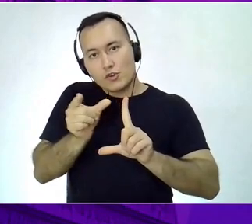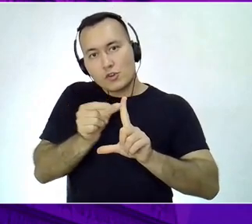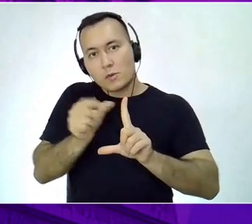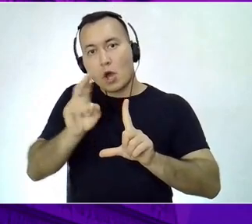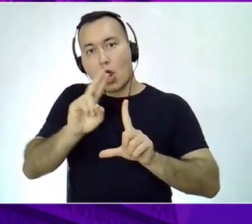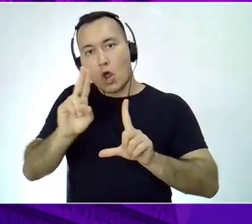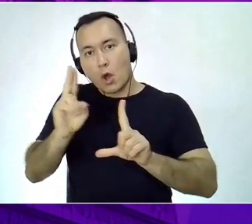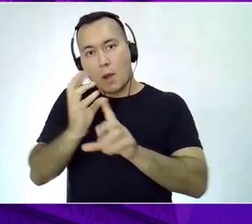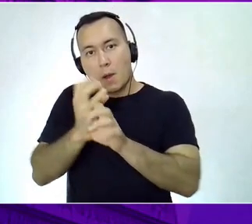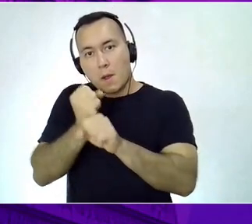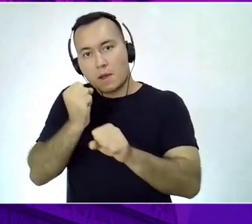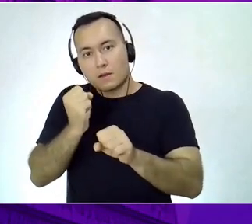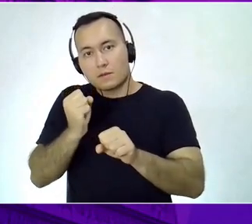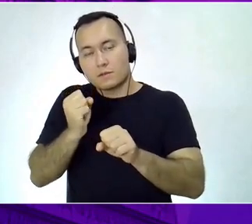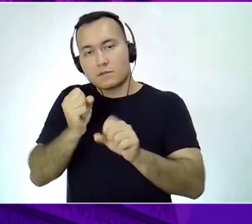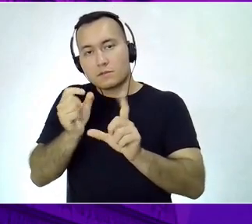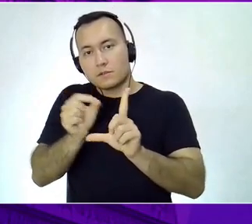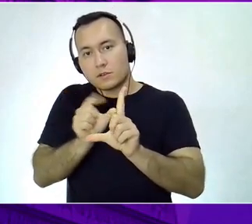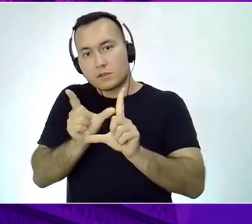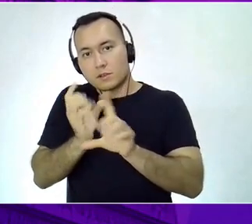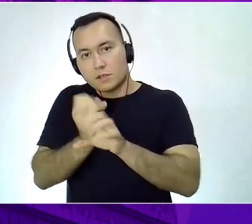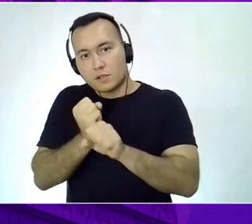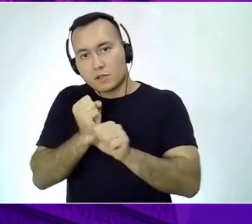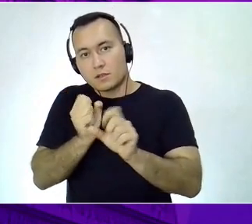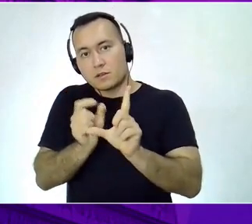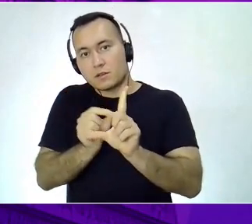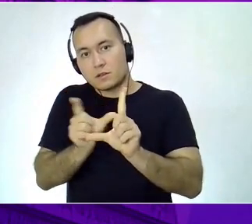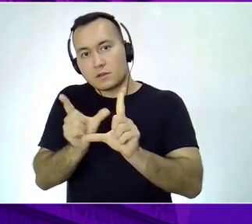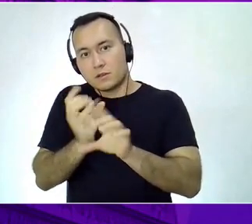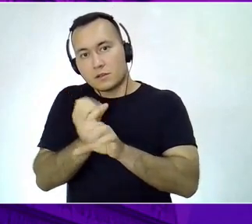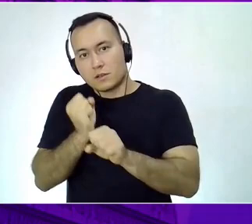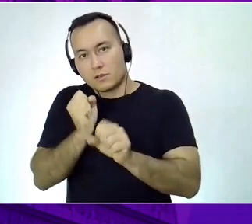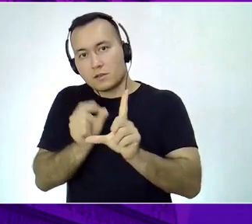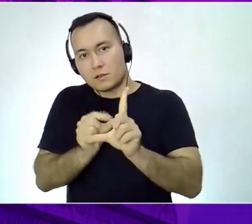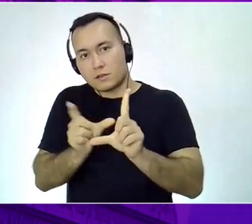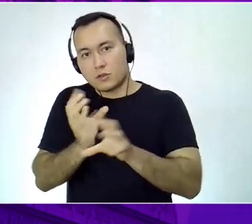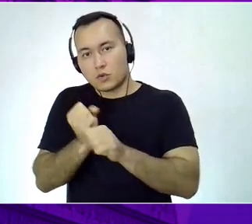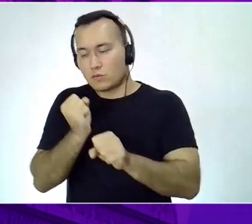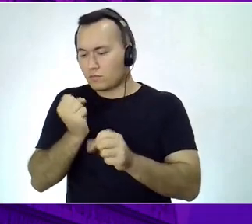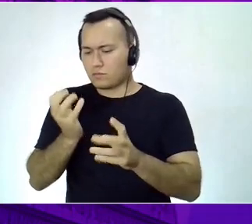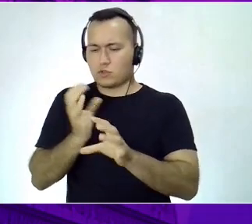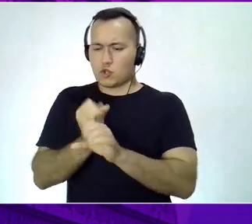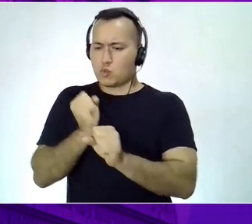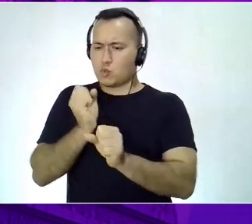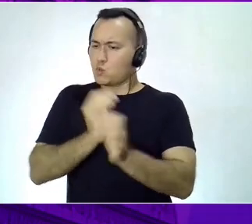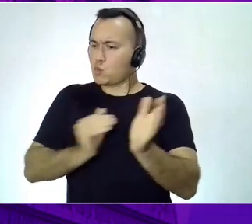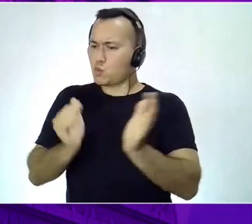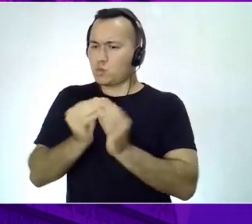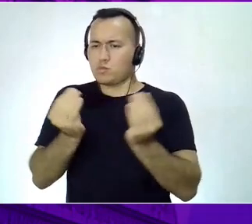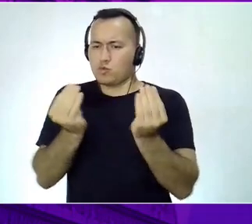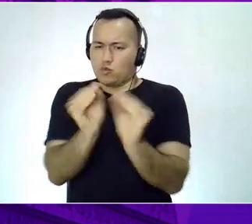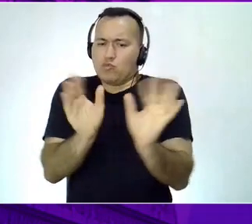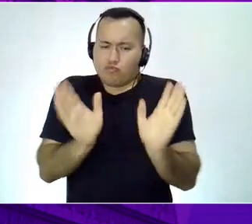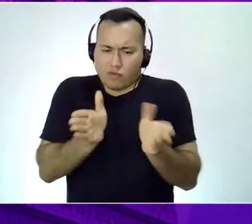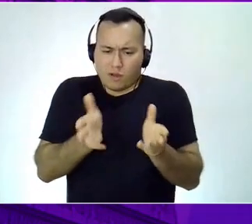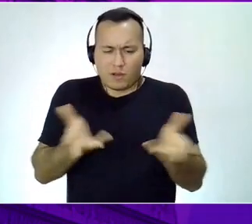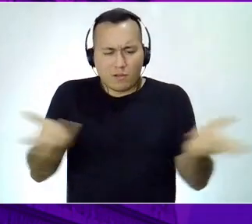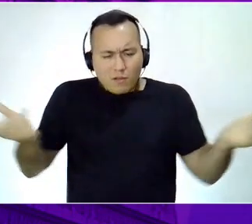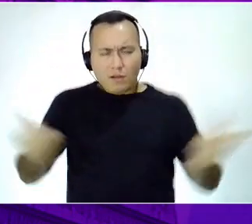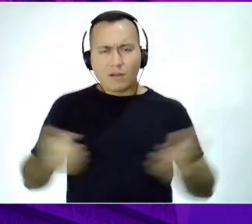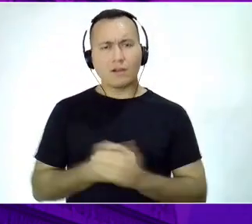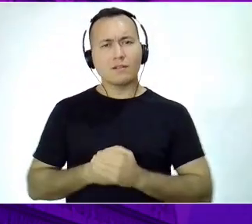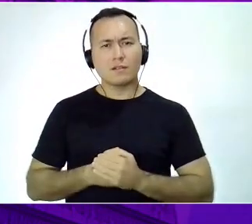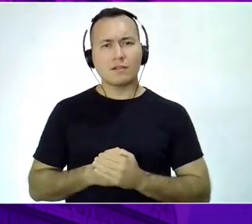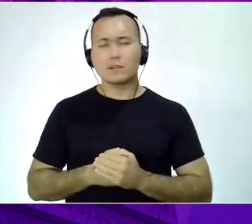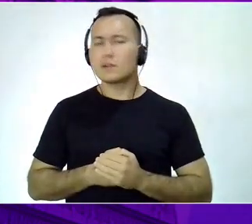texto alternativo, que nem aqueles textos alternativos que acompanham imagens e que quando vai passar um leitor para uma pessoa que tem uma